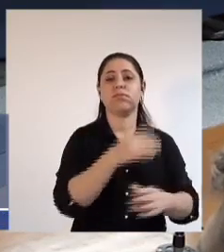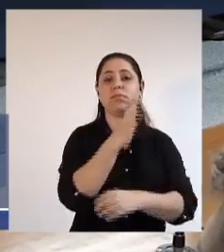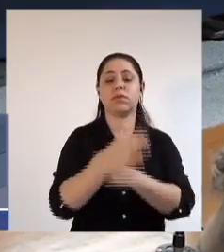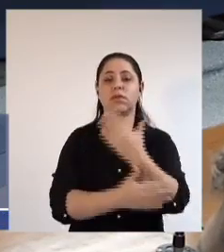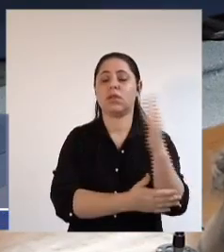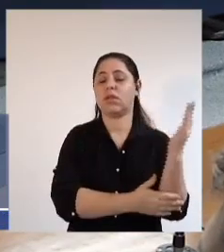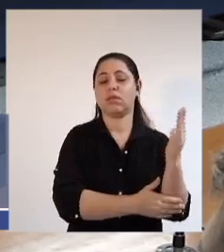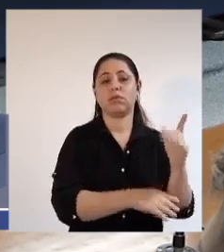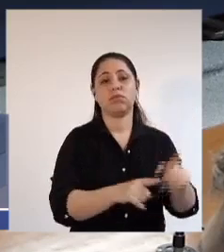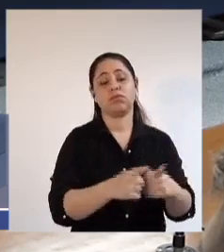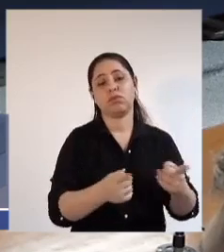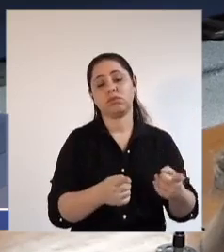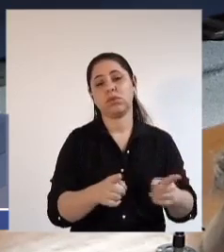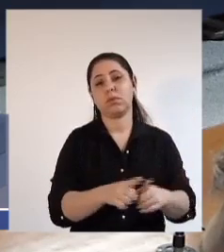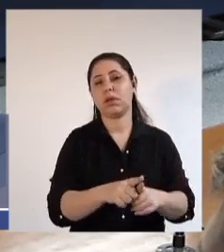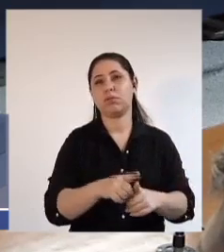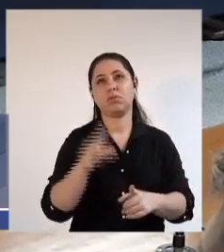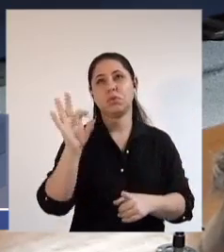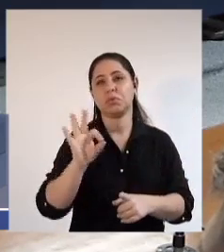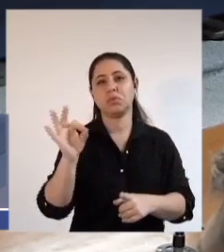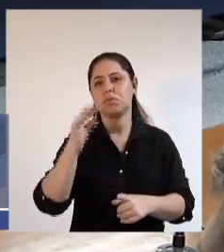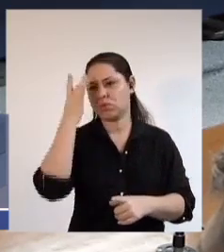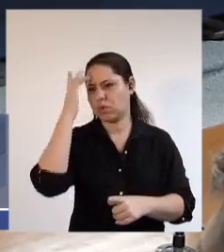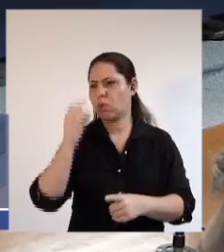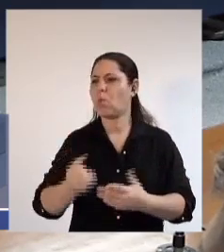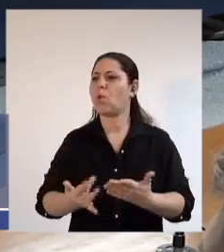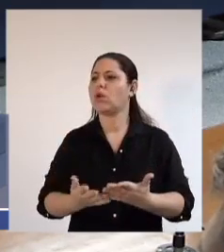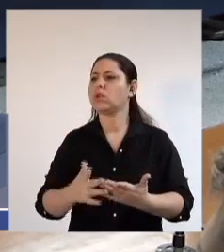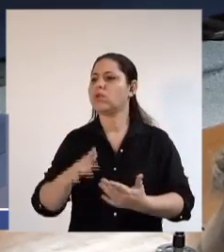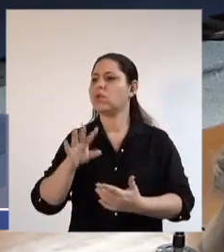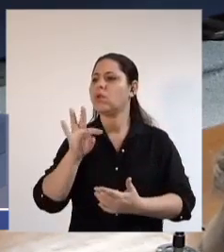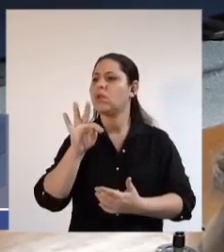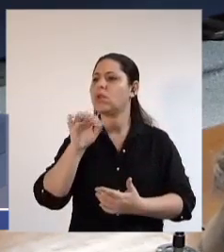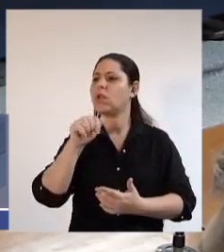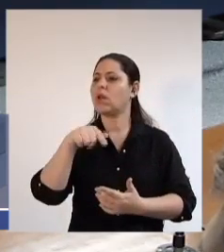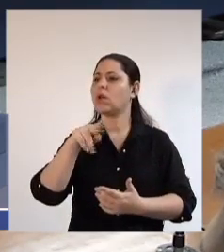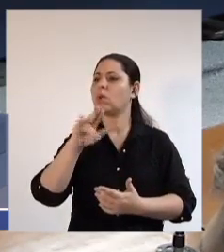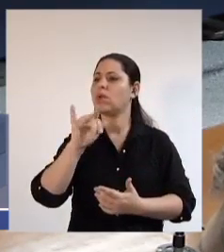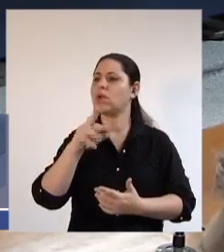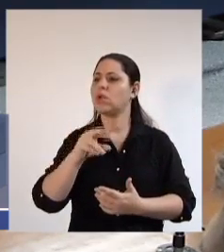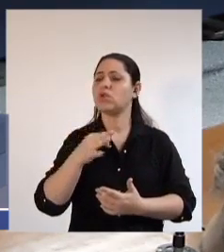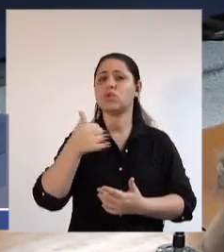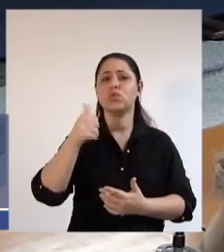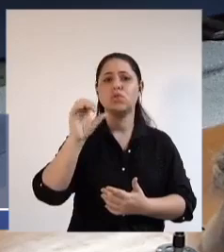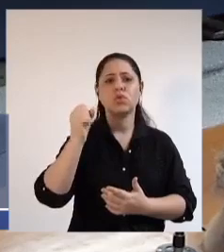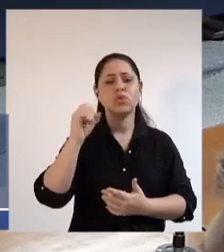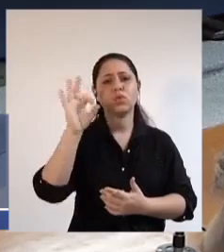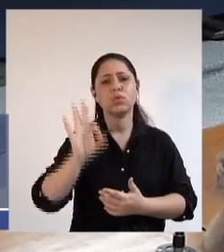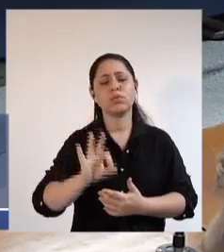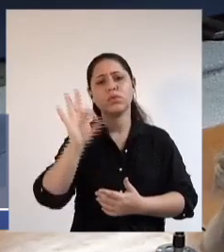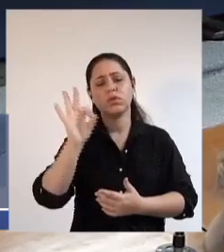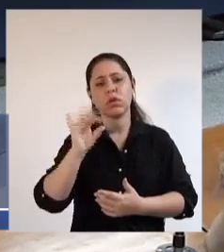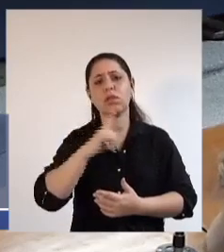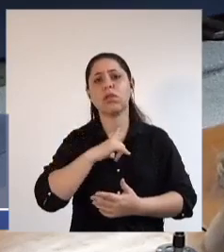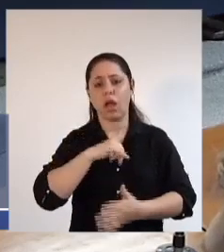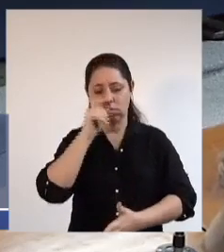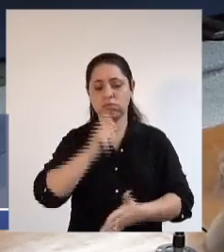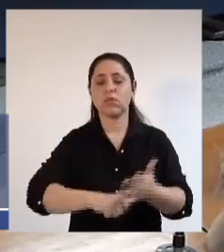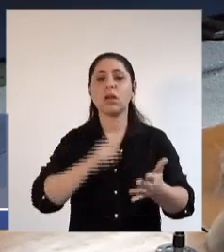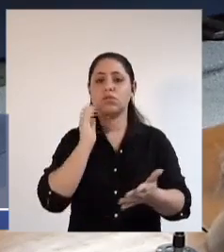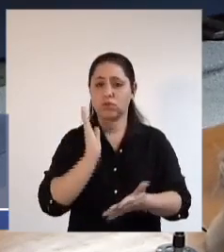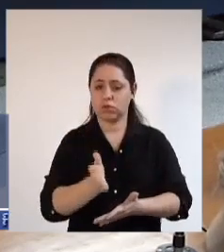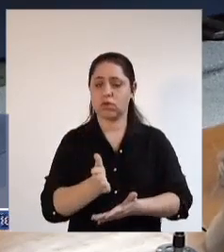taquari há não sei quantos por cento que ter regularizado luciano léo de 18% parte do taquari também ter regularizado